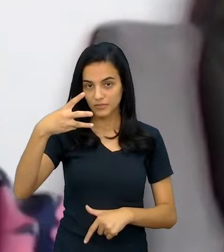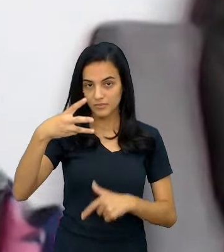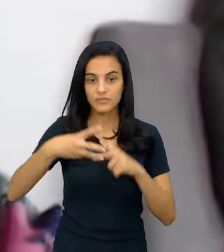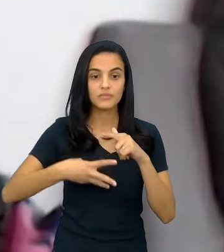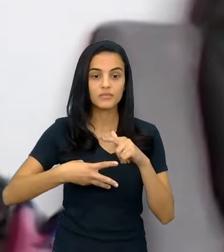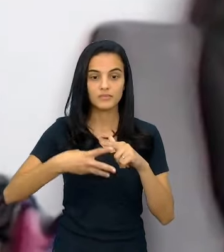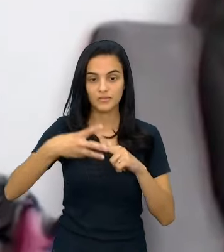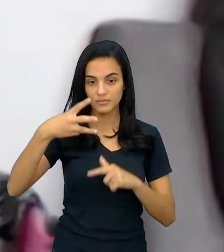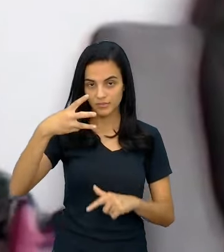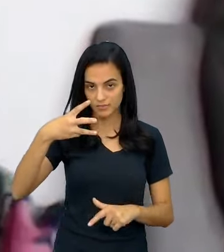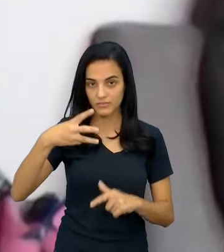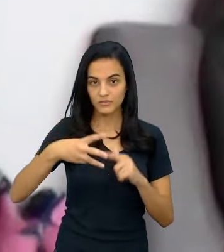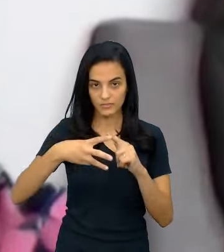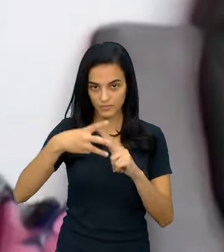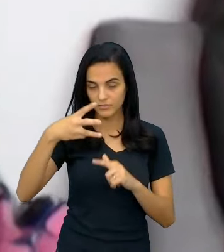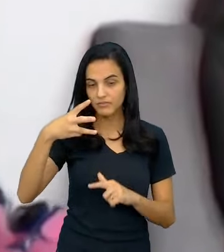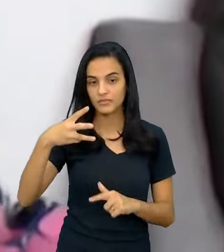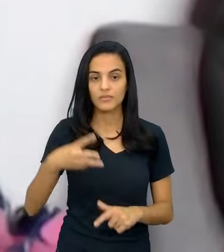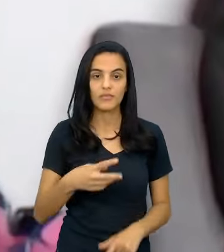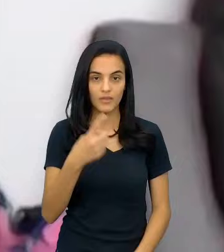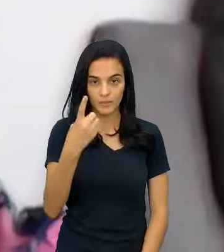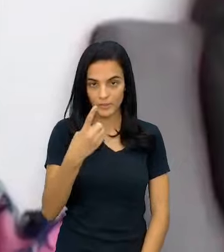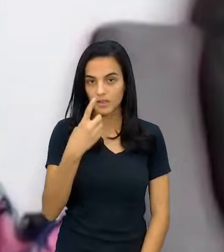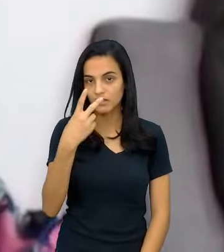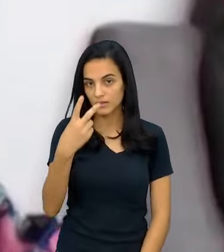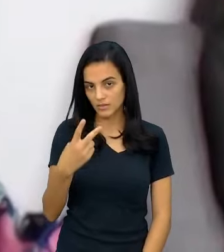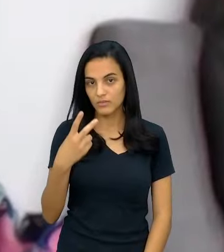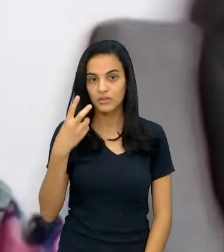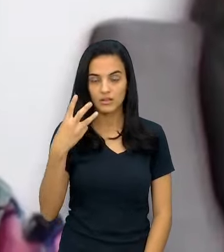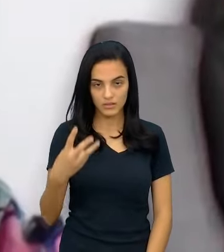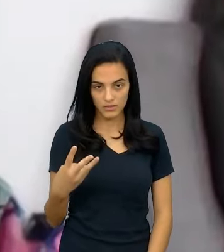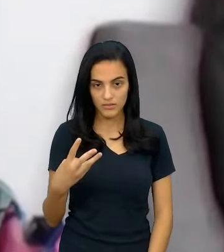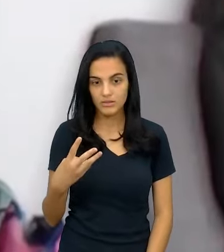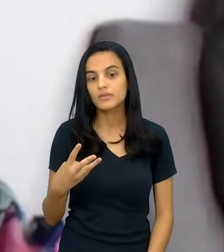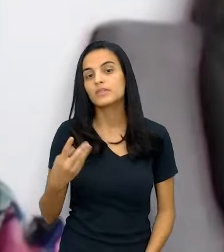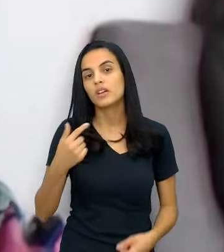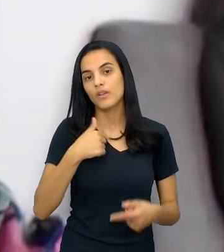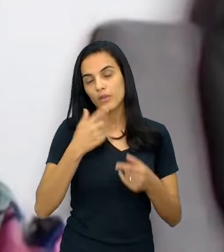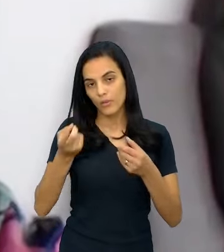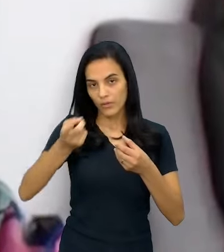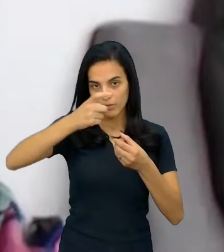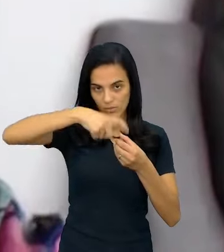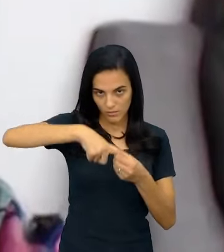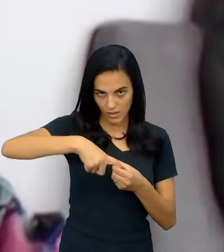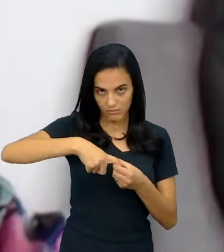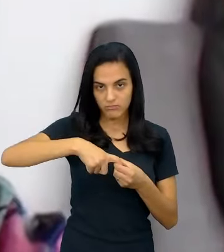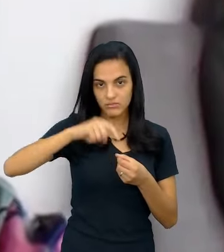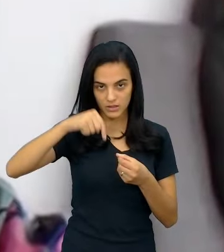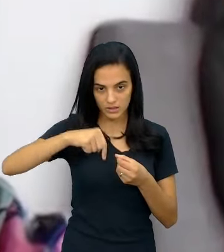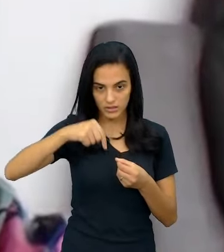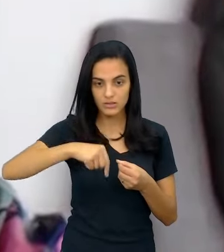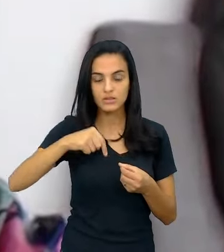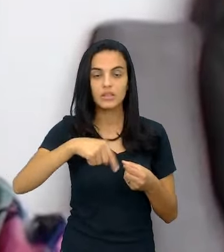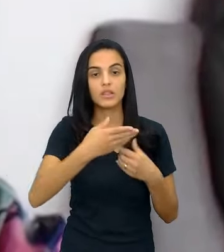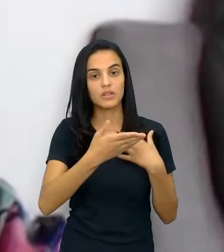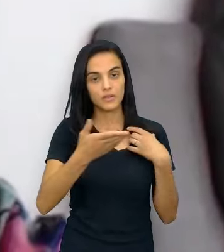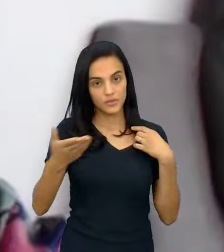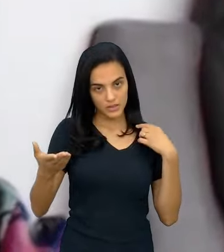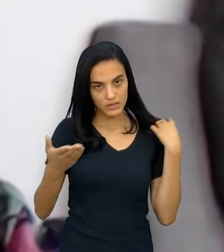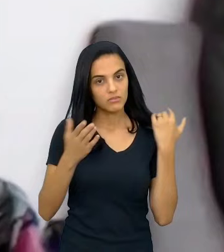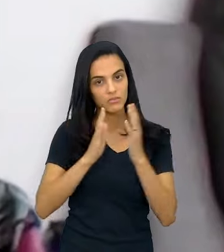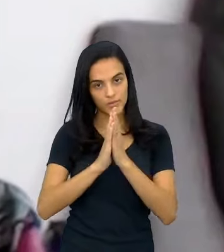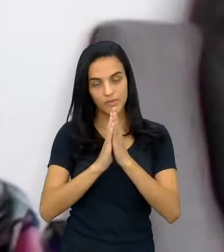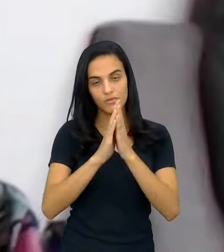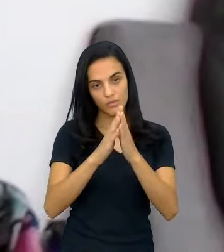nos 3 volumes, né, para a primeira, para a segunda e para a terceira série, eu vou voltar aqui, vocês me